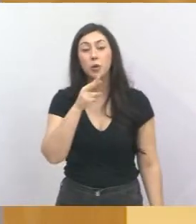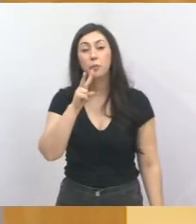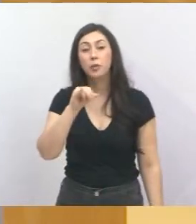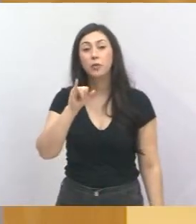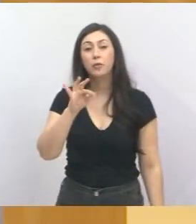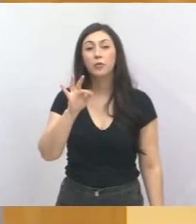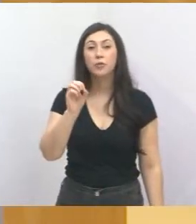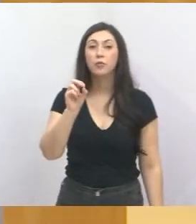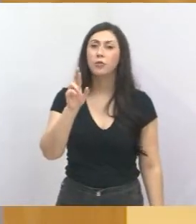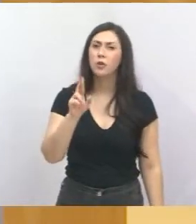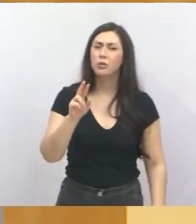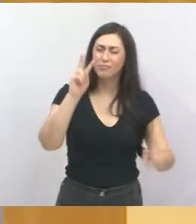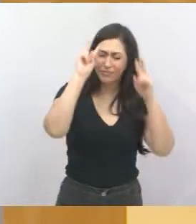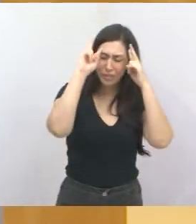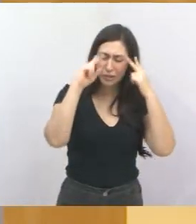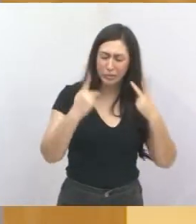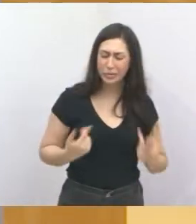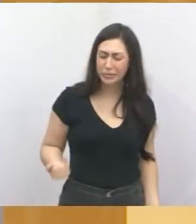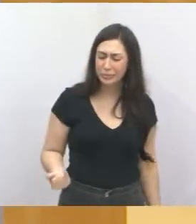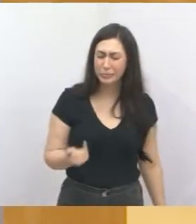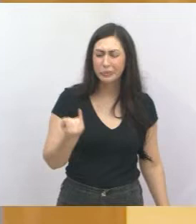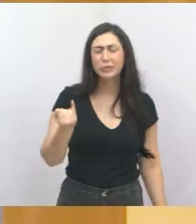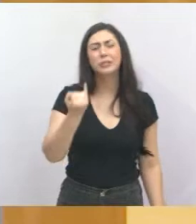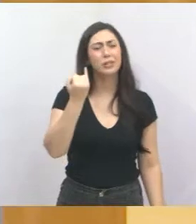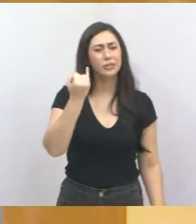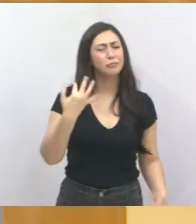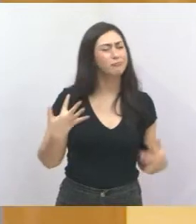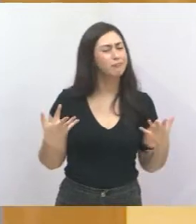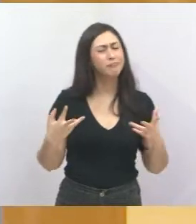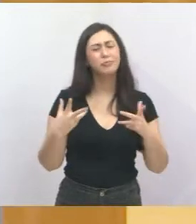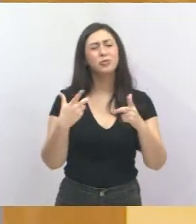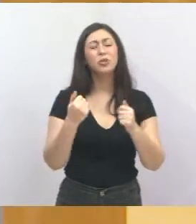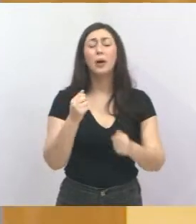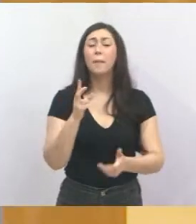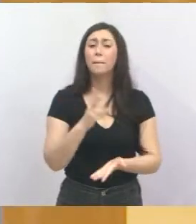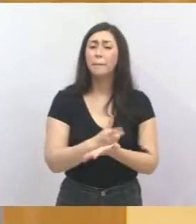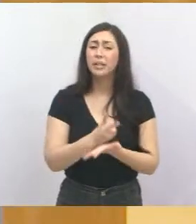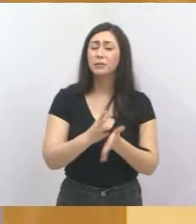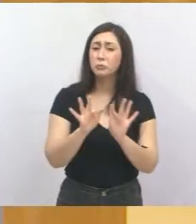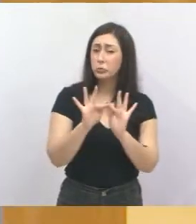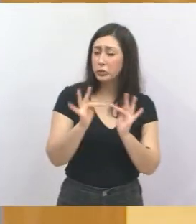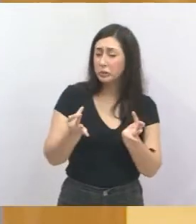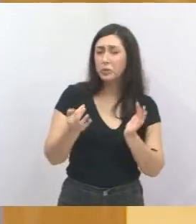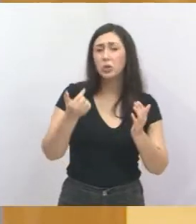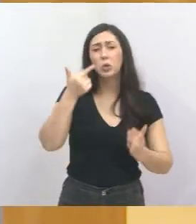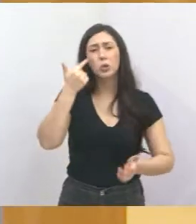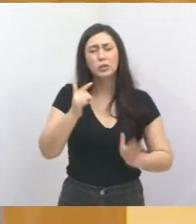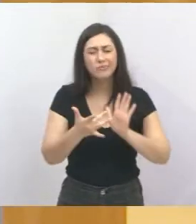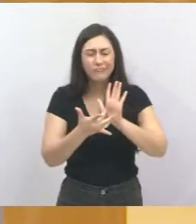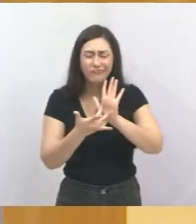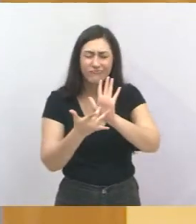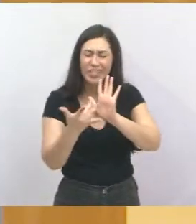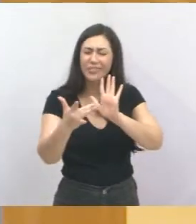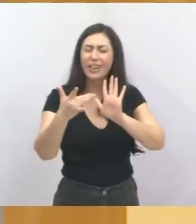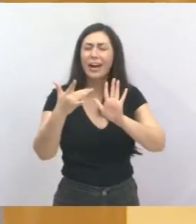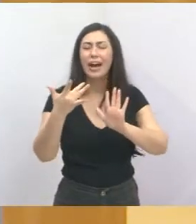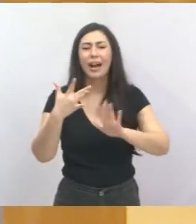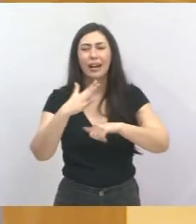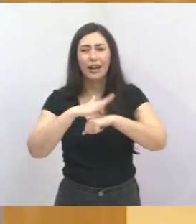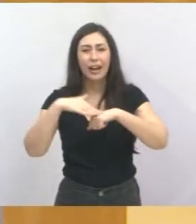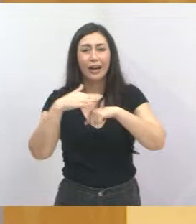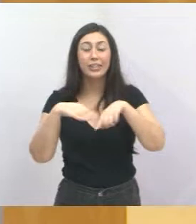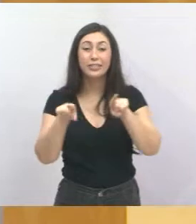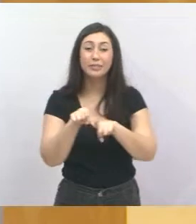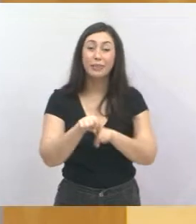um grande ser humano. Na sua simplicidade, ele conseguiu transmitir afeto, fazer muitas amizades e ainda